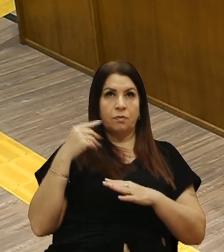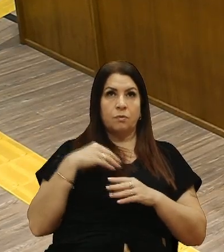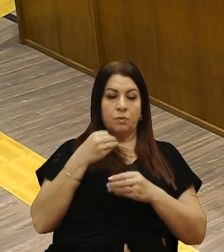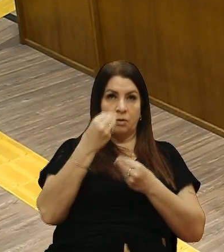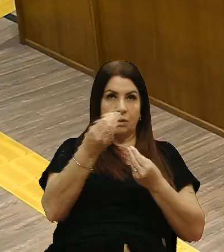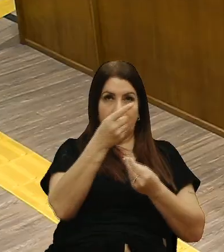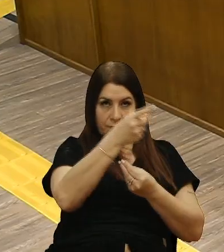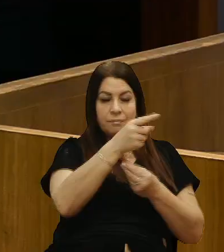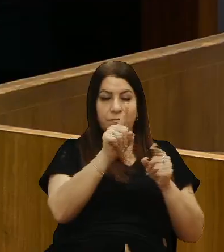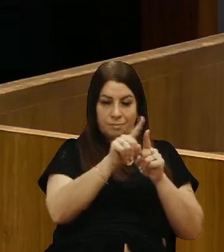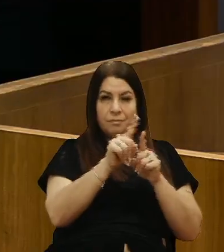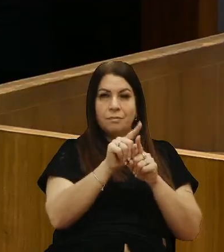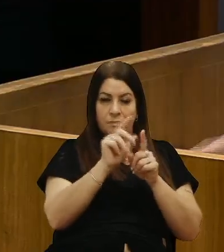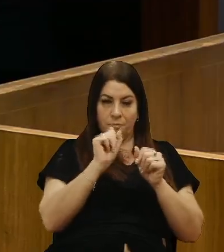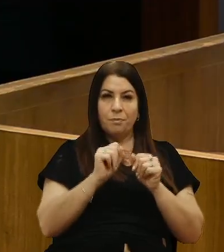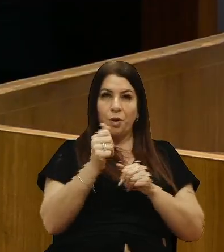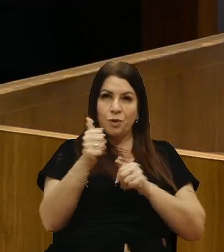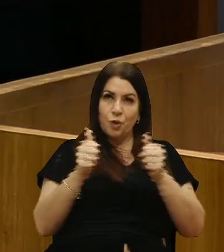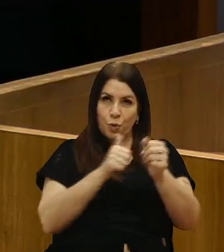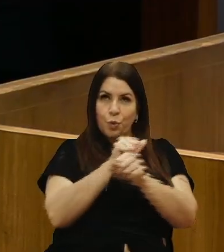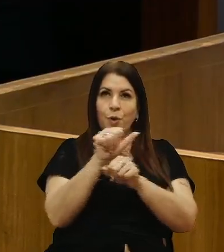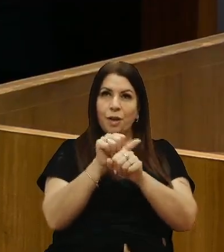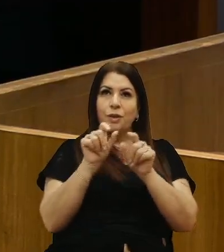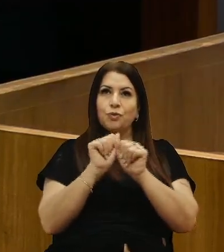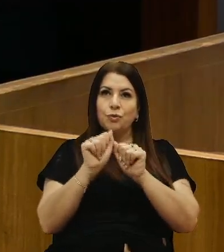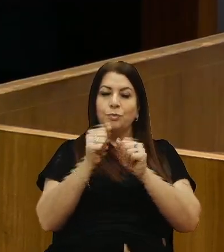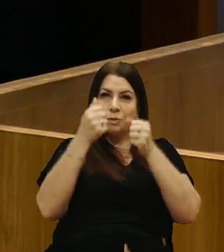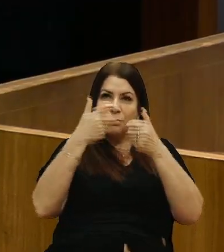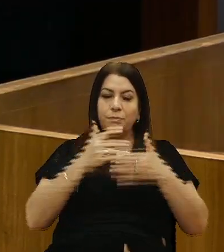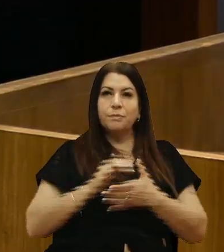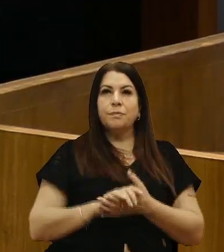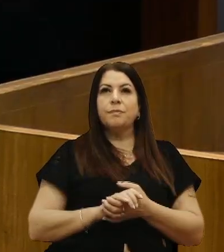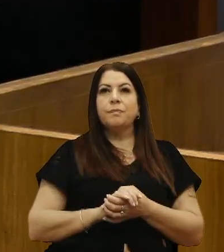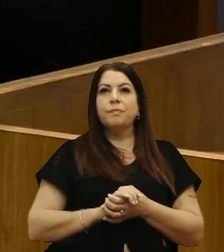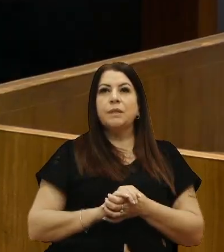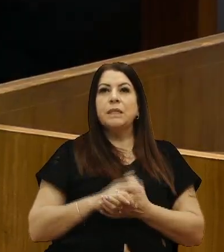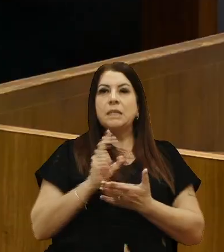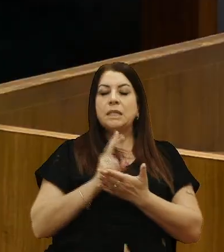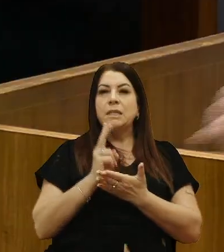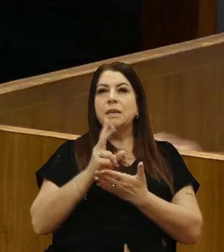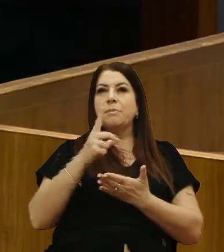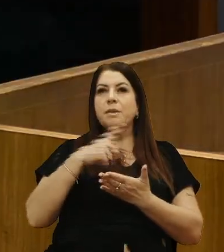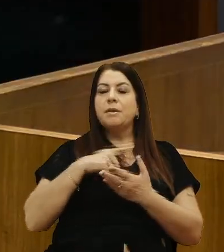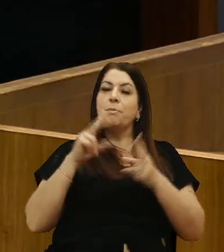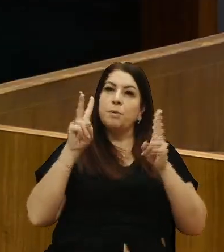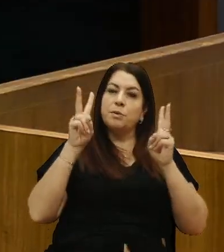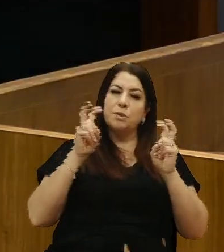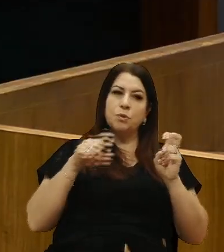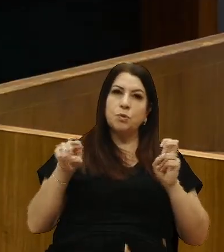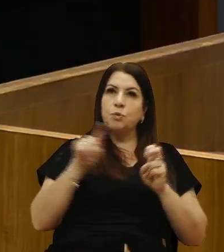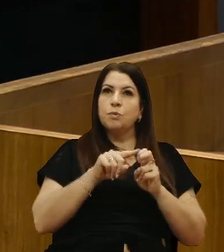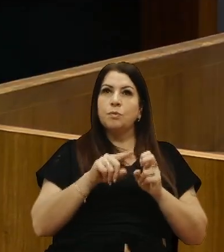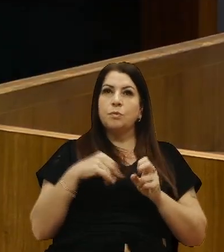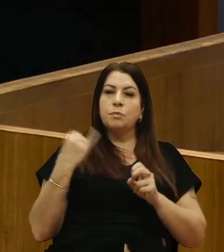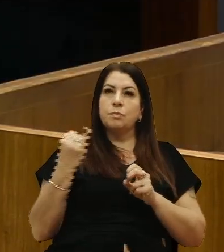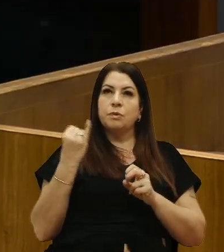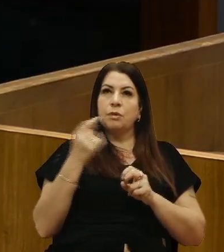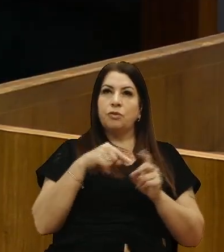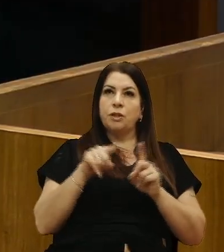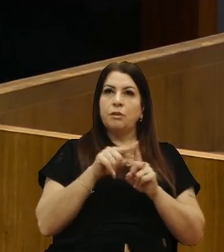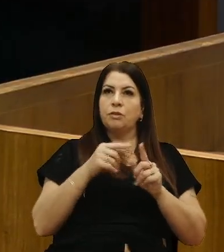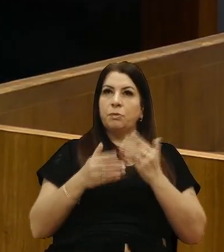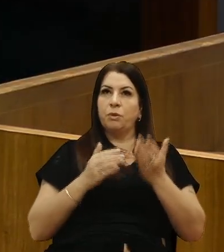para o senhor, para que o senhor possa estar fazendo a sua explanação. Sempre temos assuntos importantes para